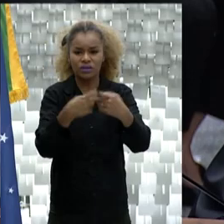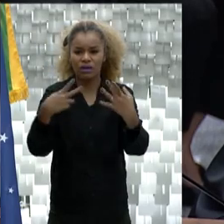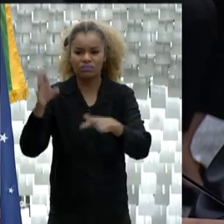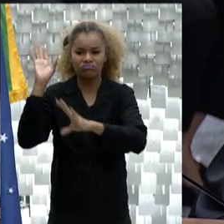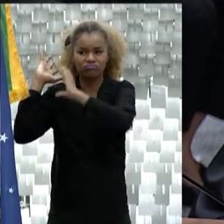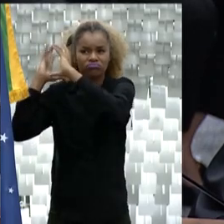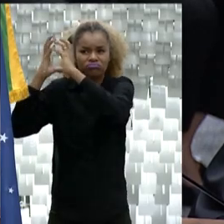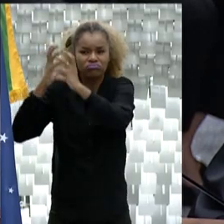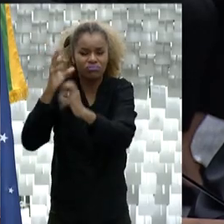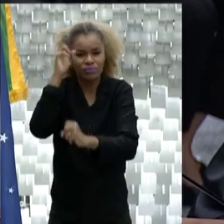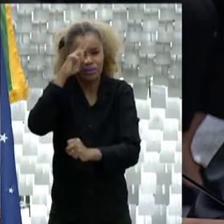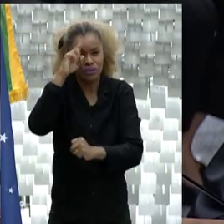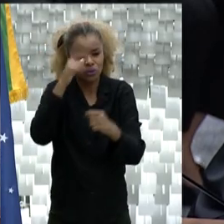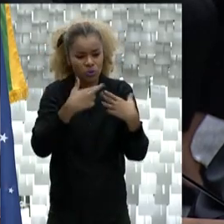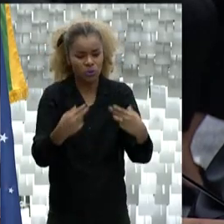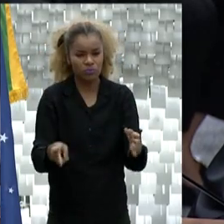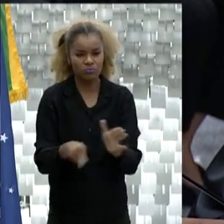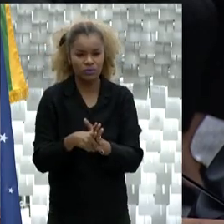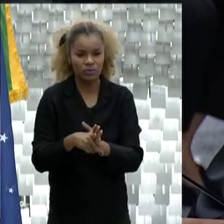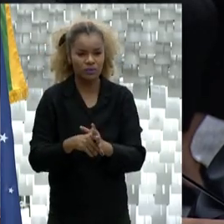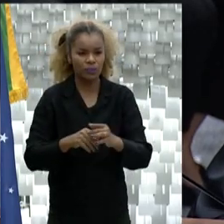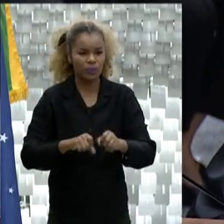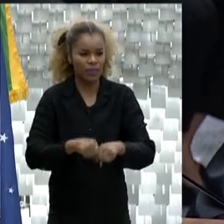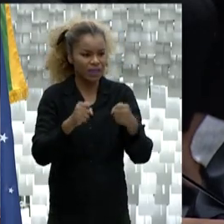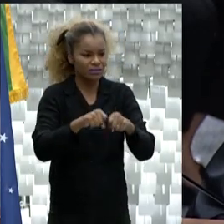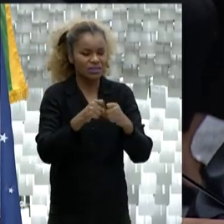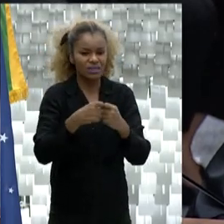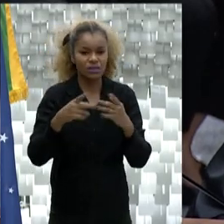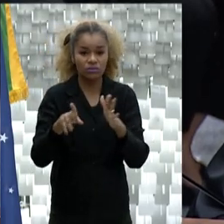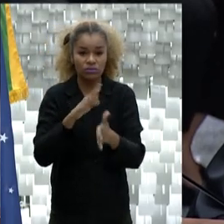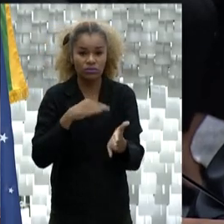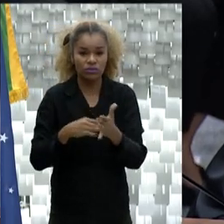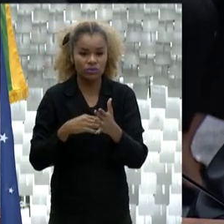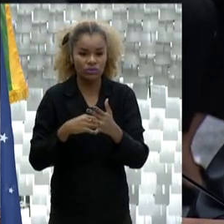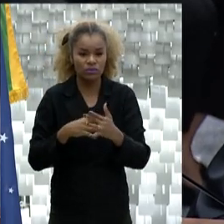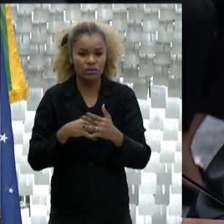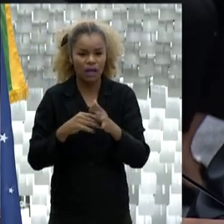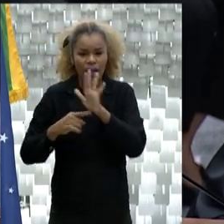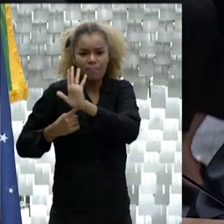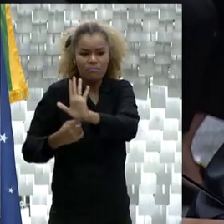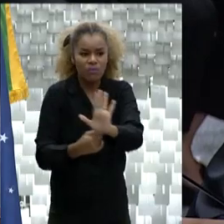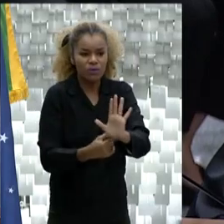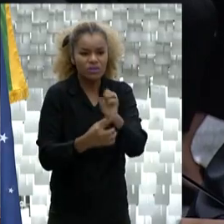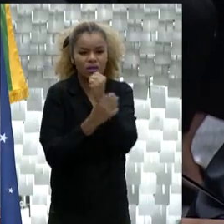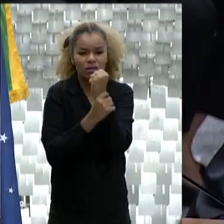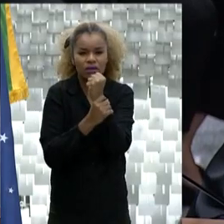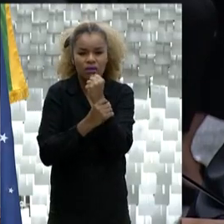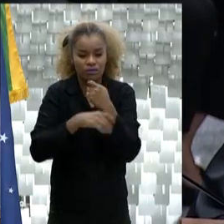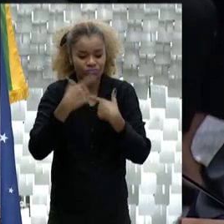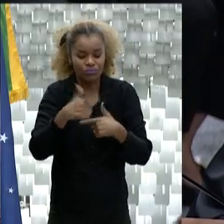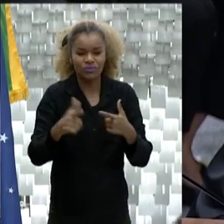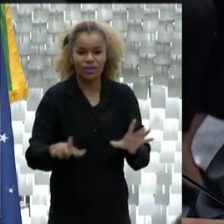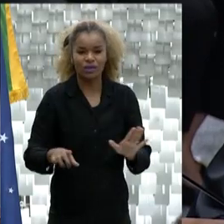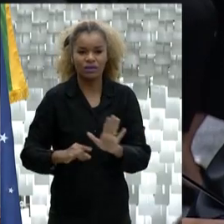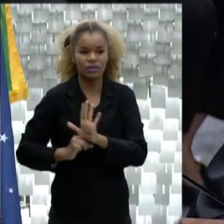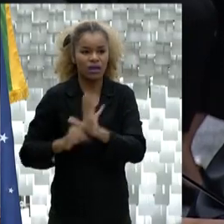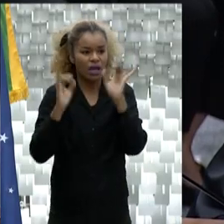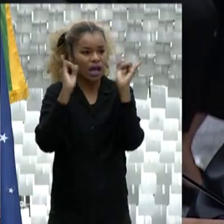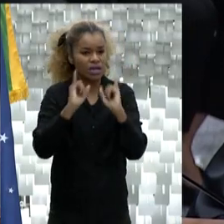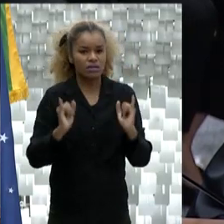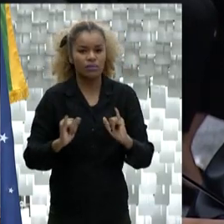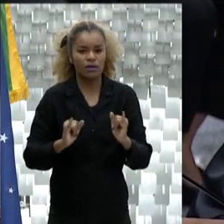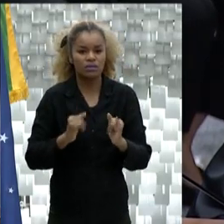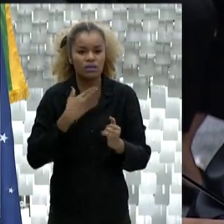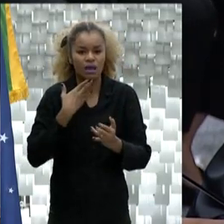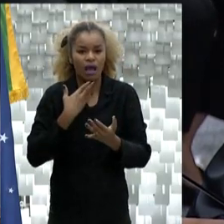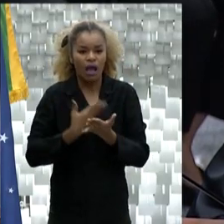execução sumária de opositores, a cara da insegurança. As imagens dispensam comentários.